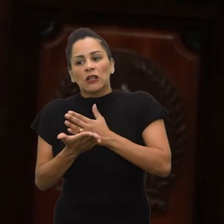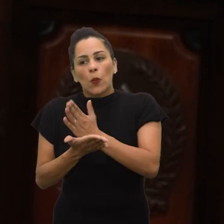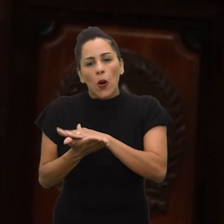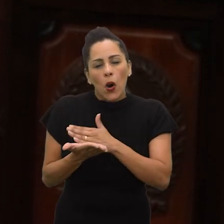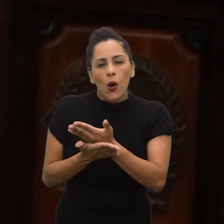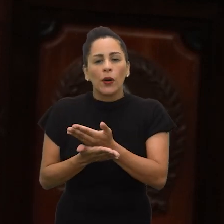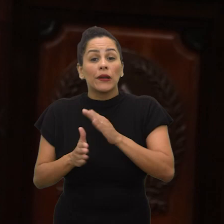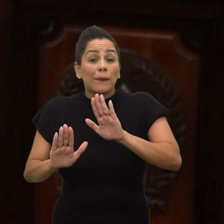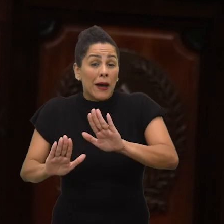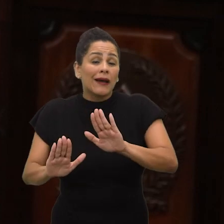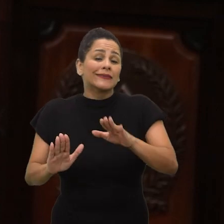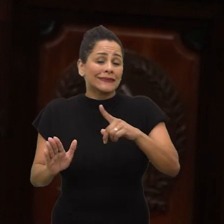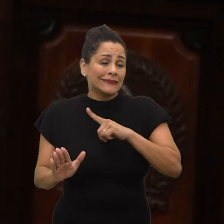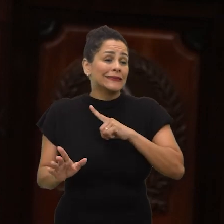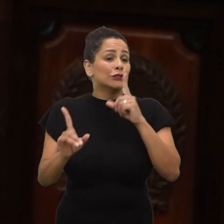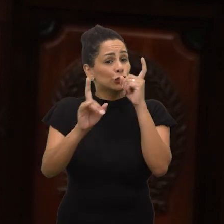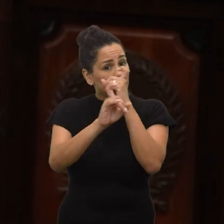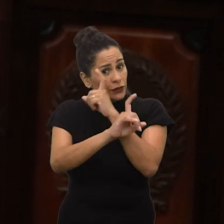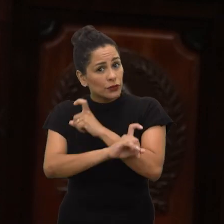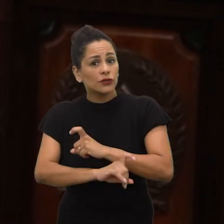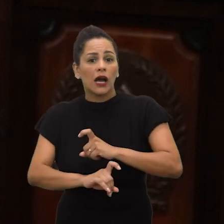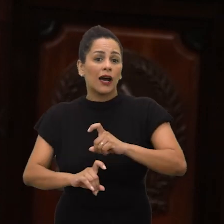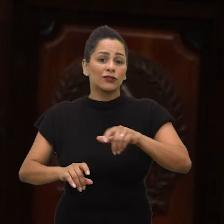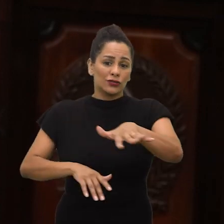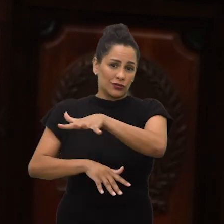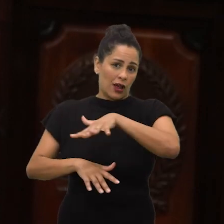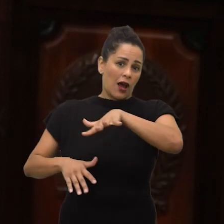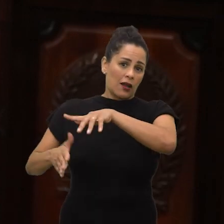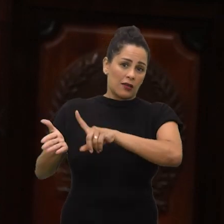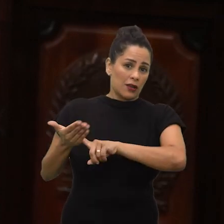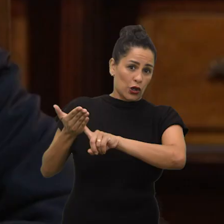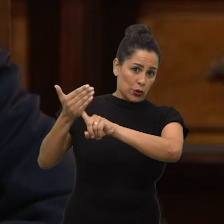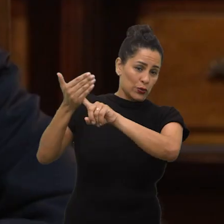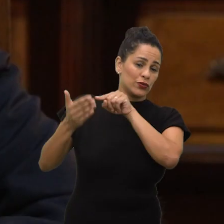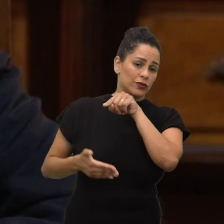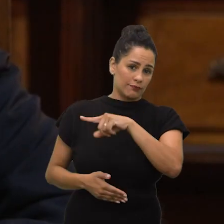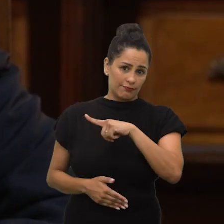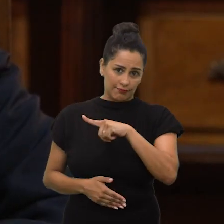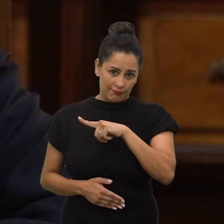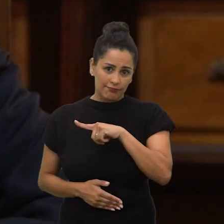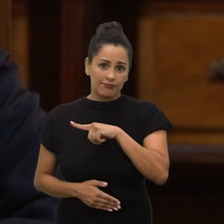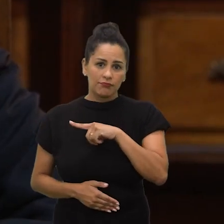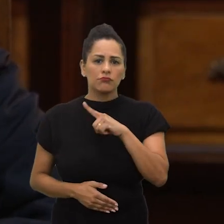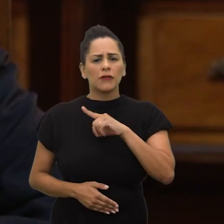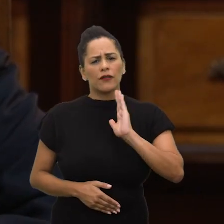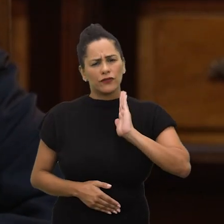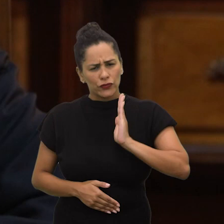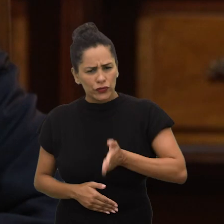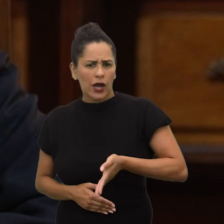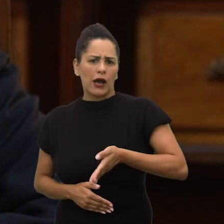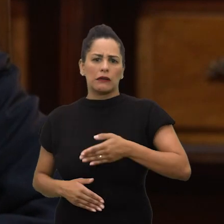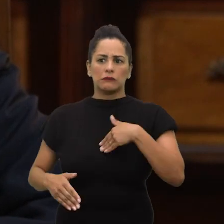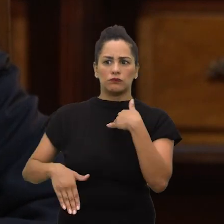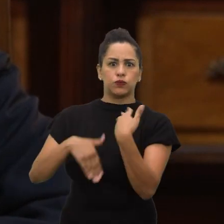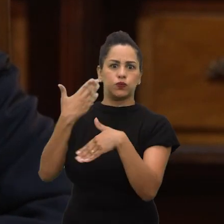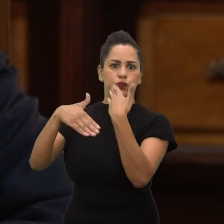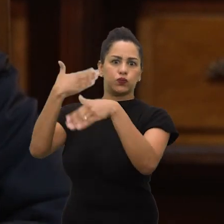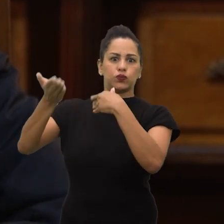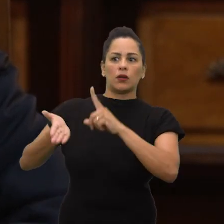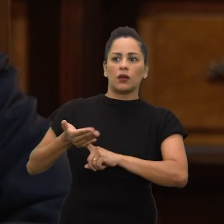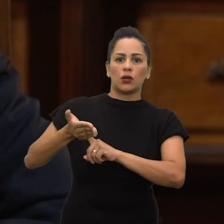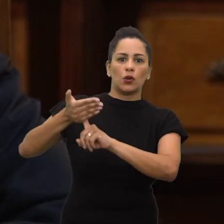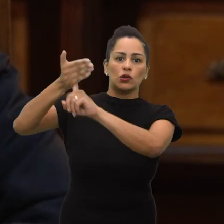não consegue vencer todas as dificuldades na área de tecnológica o avanço tecnológico é muito grande né